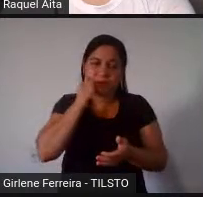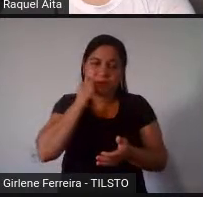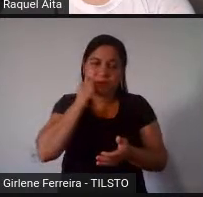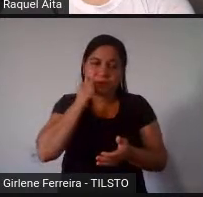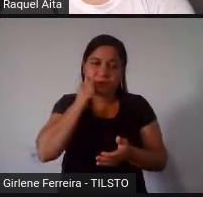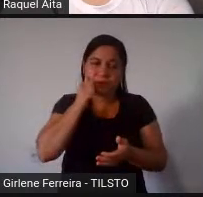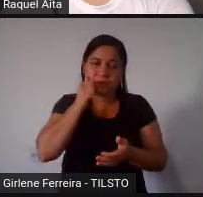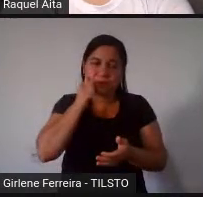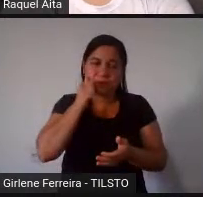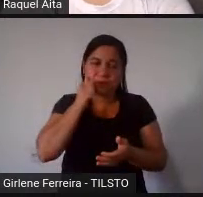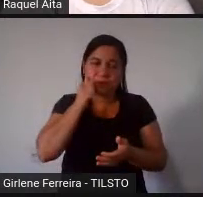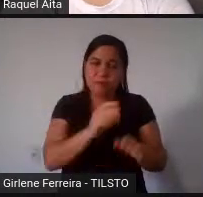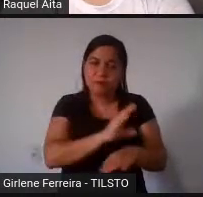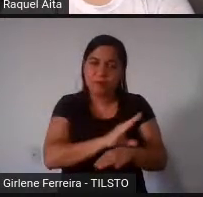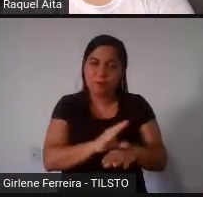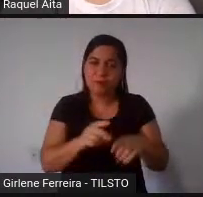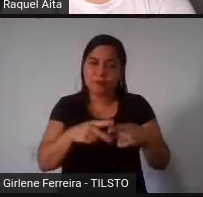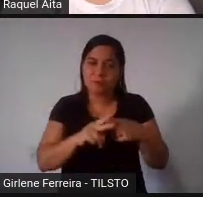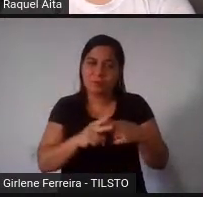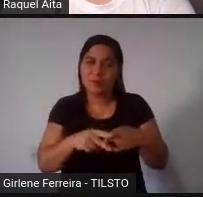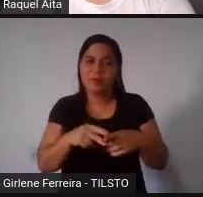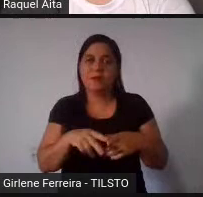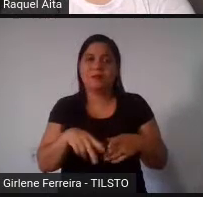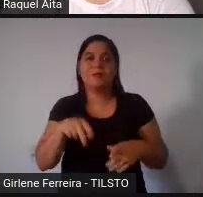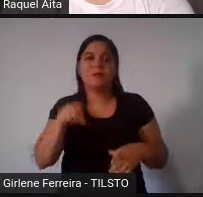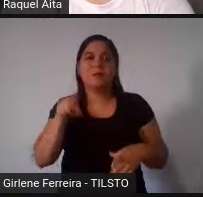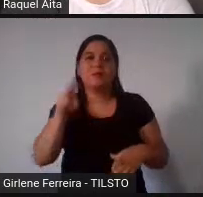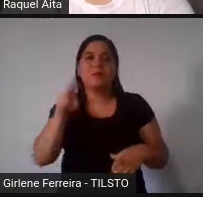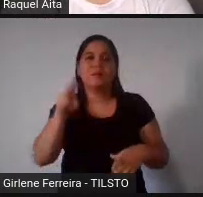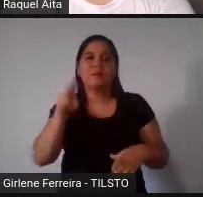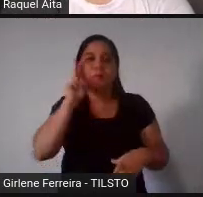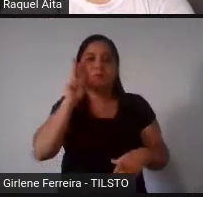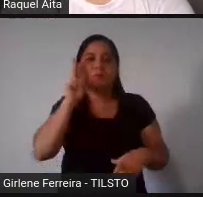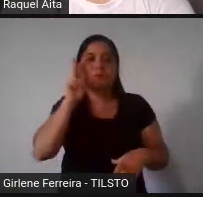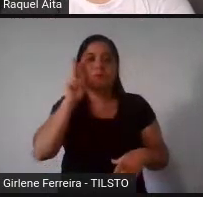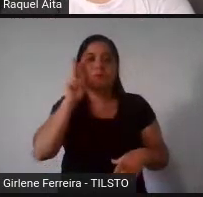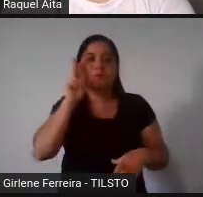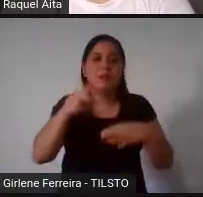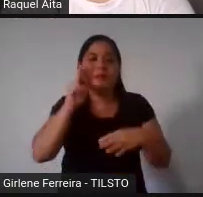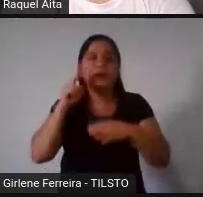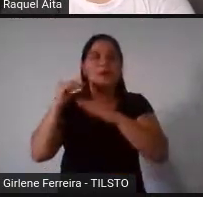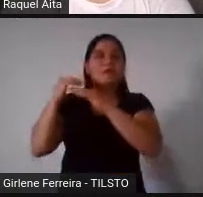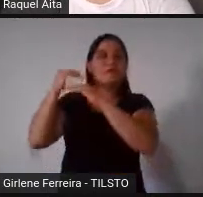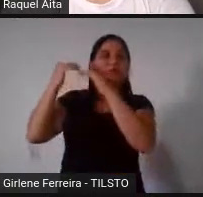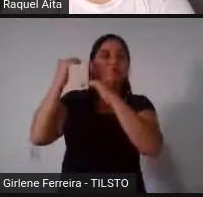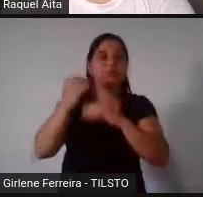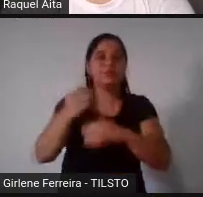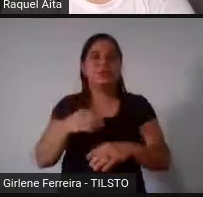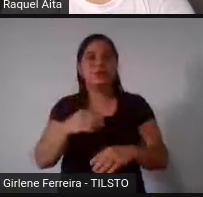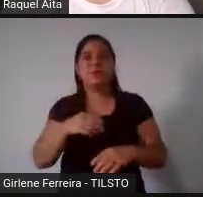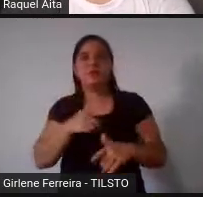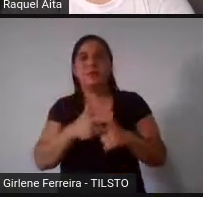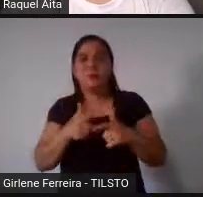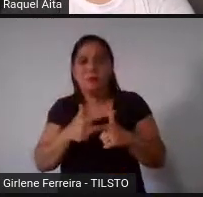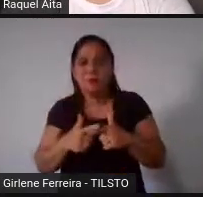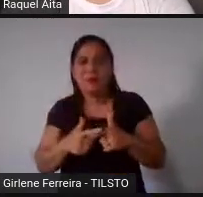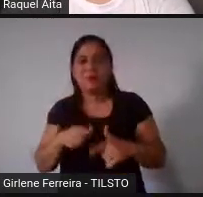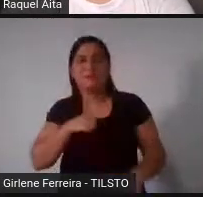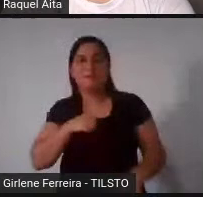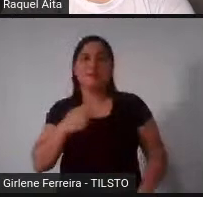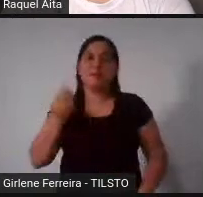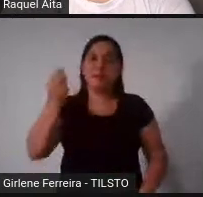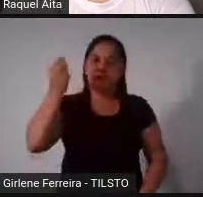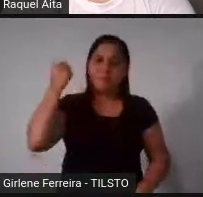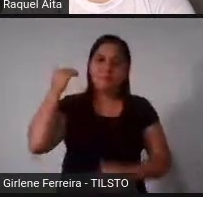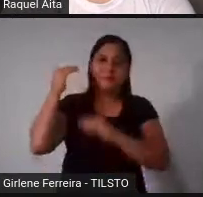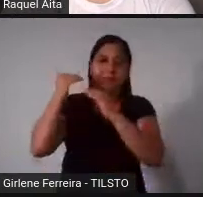delas, tudo que elas passaram, todas as dificuldades que elas tiveram, os preconceitos, e tudo sobre isso. Então, a gente criou essa rede de